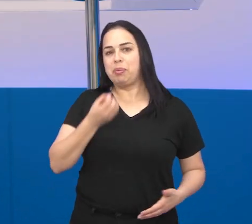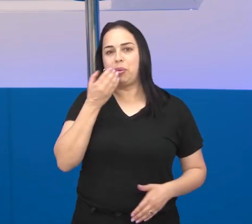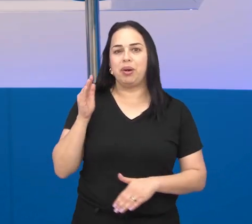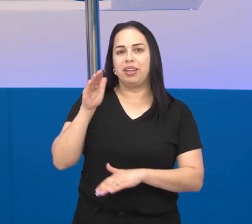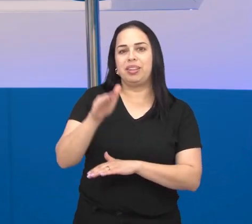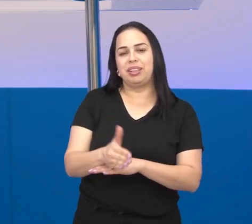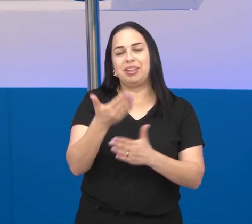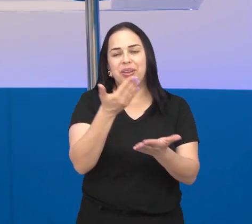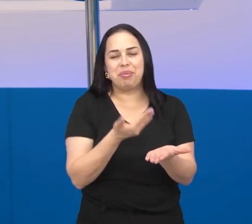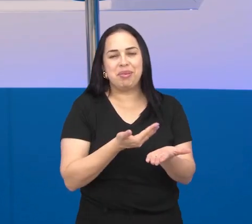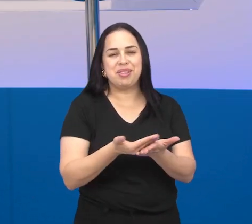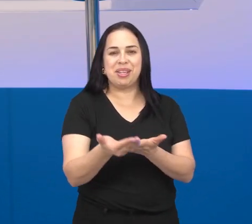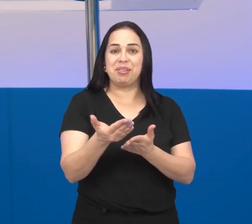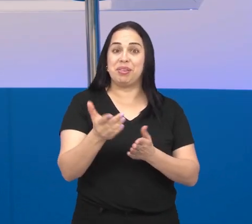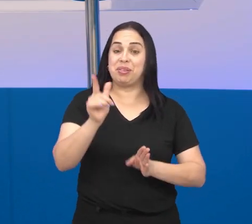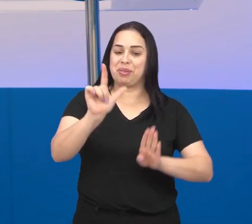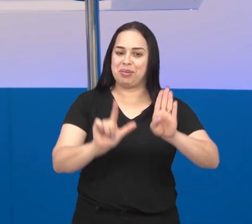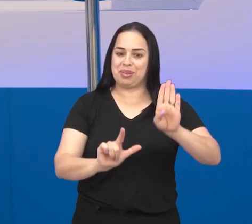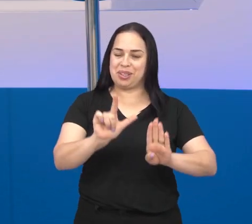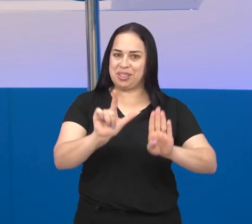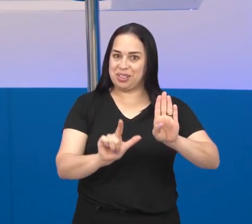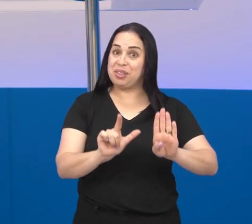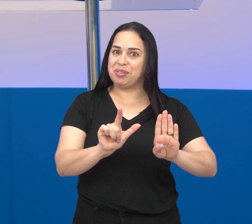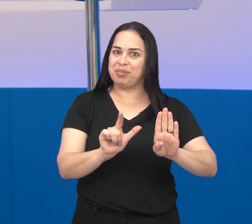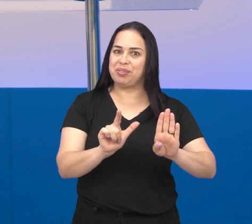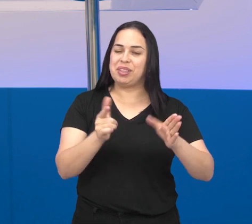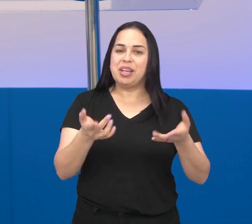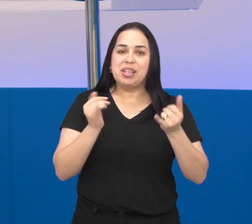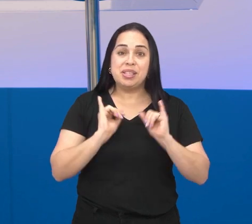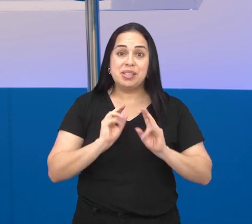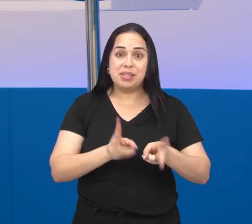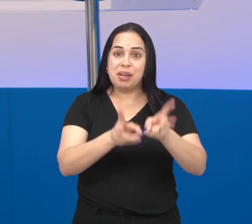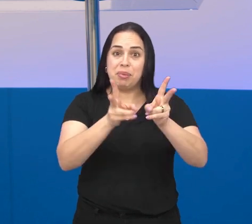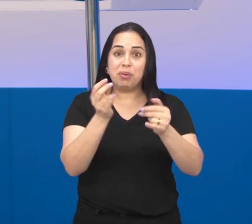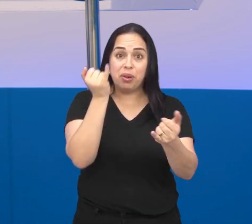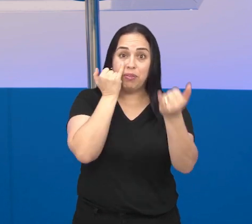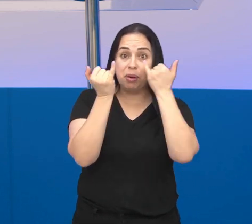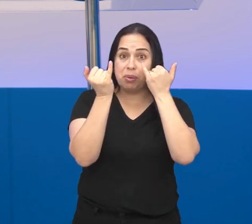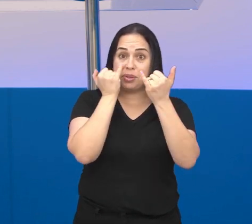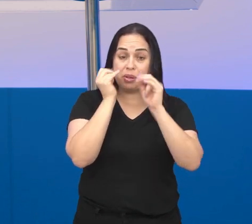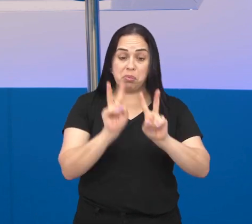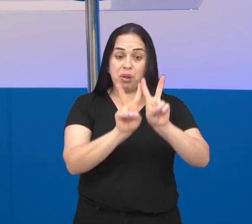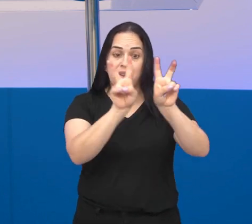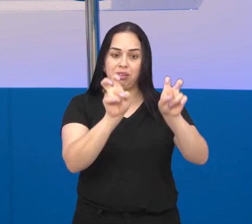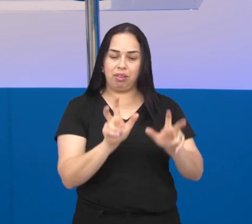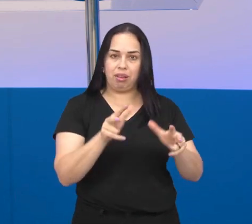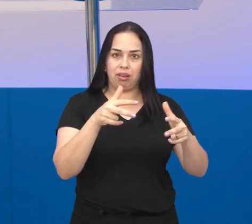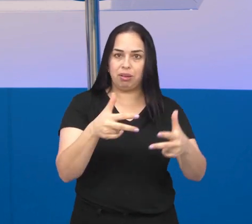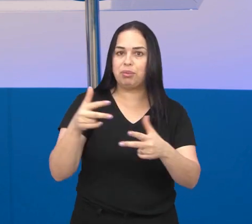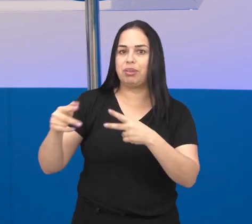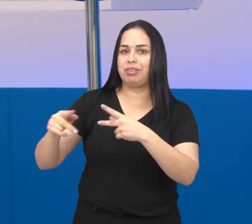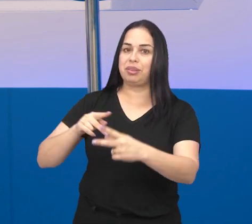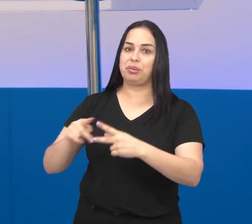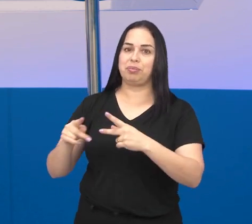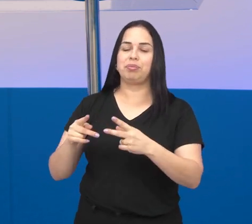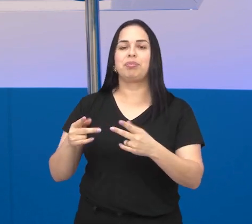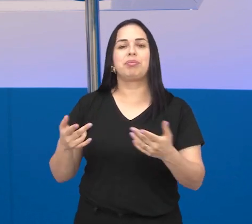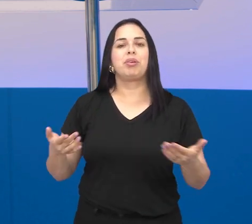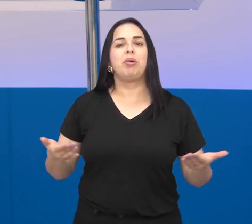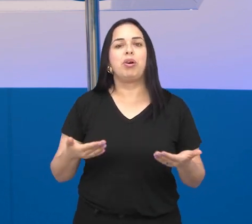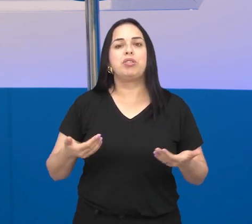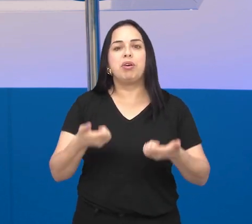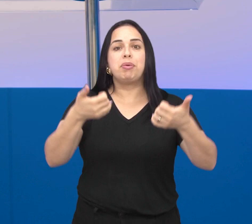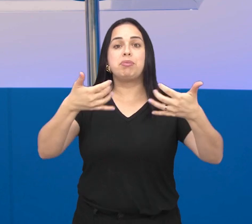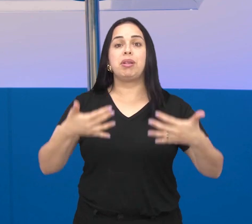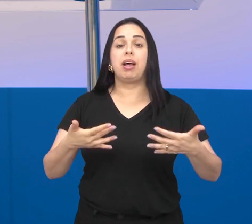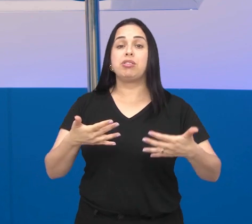Muito boa tarde, está começando mais um Boletim Legislativo, sempre com os principais assuntos da Câmara e também da nossa cidade. Hoje